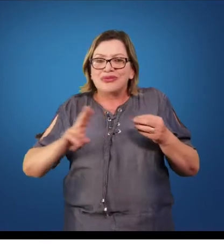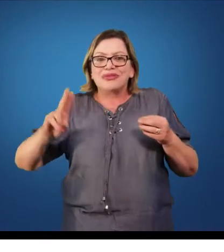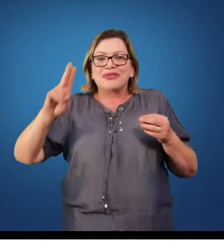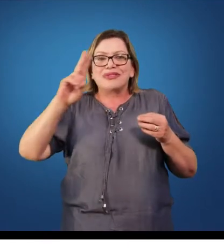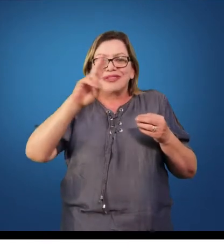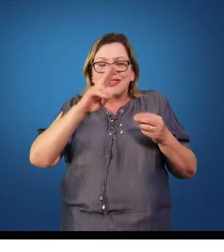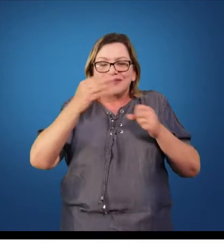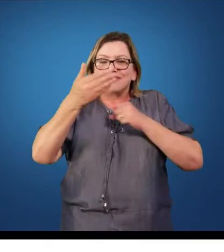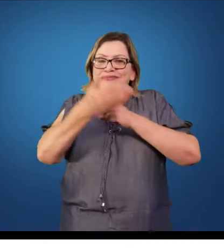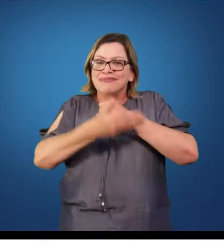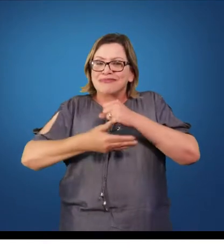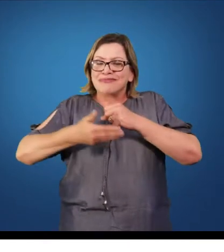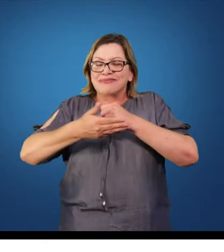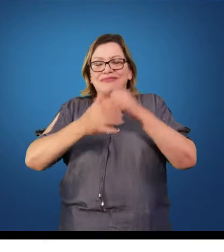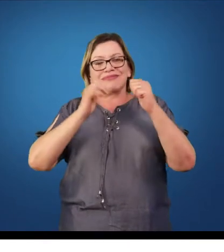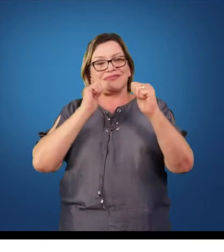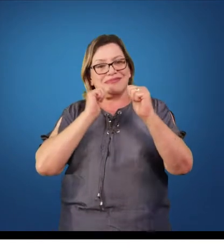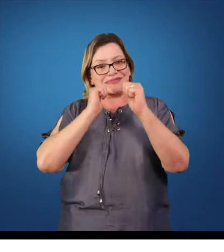o fundamento.